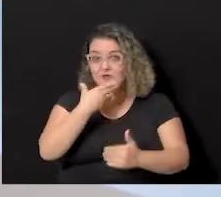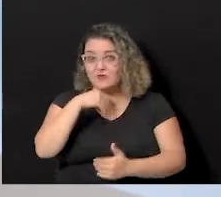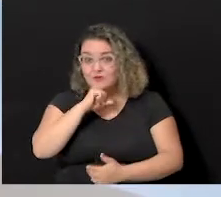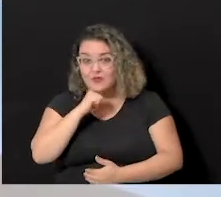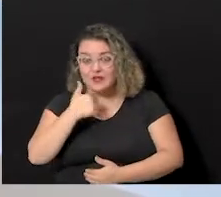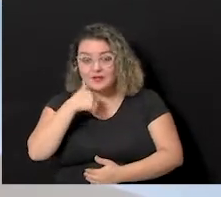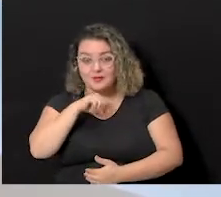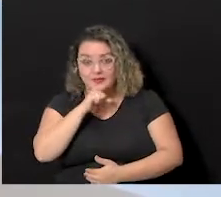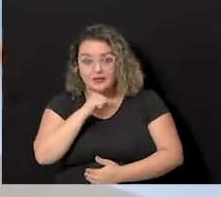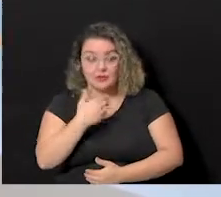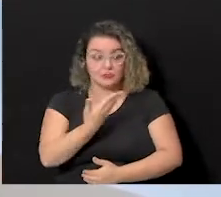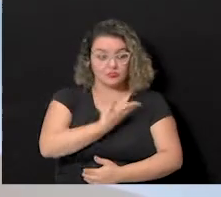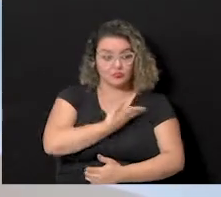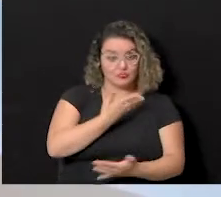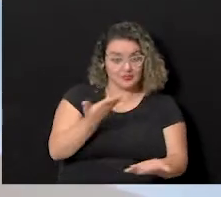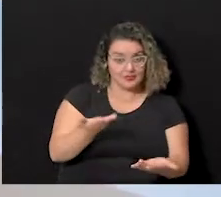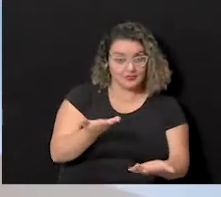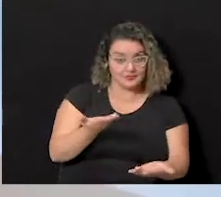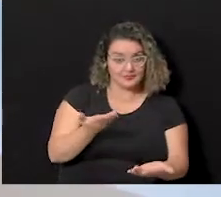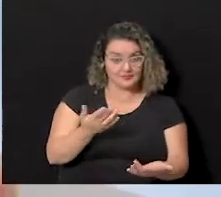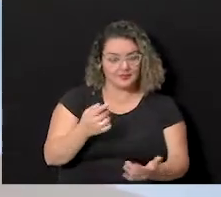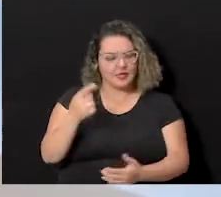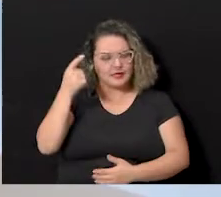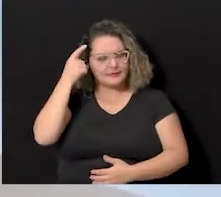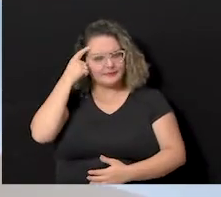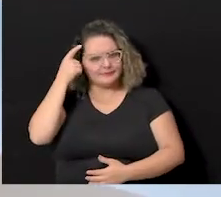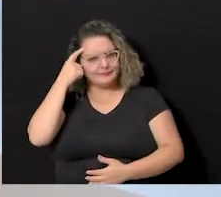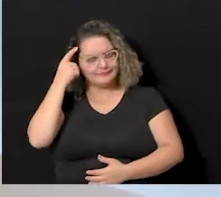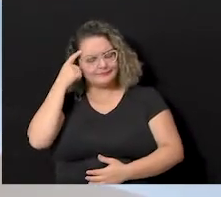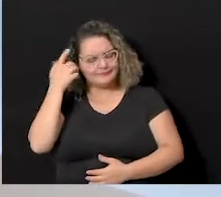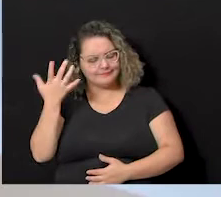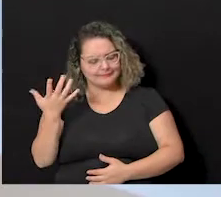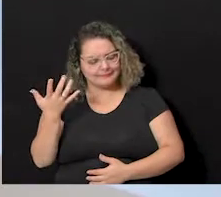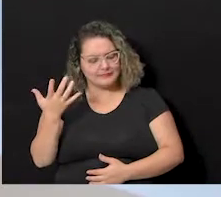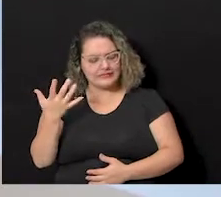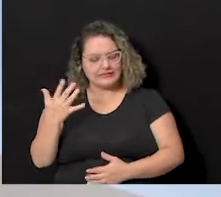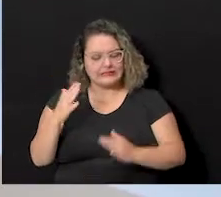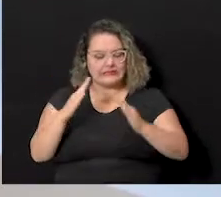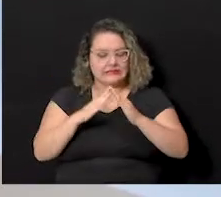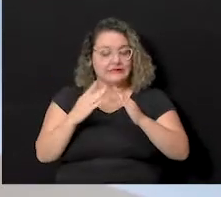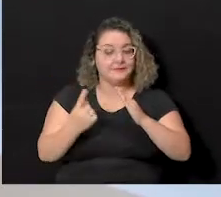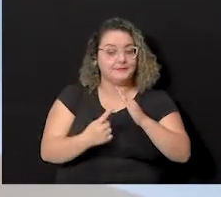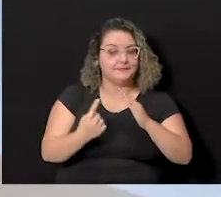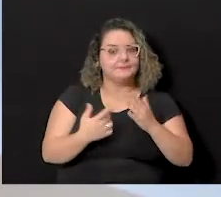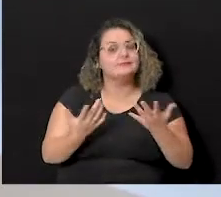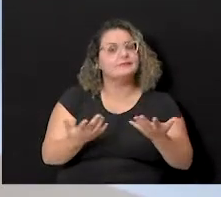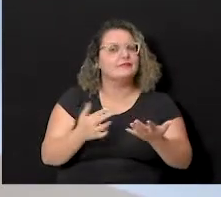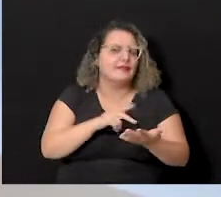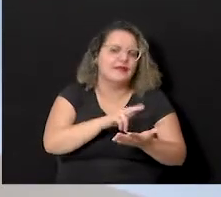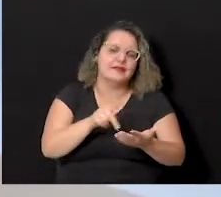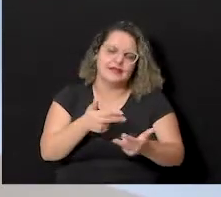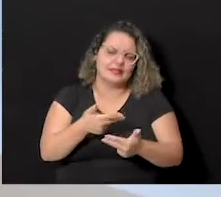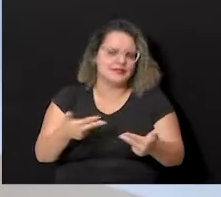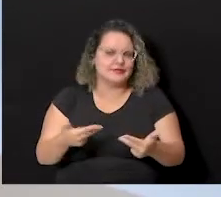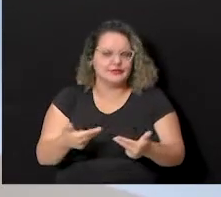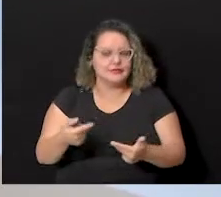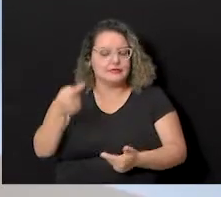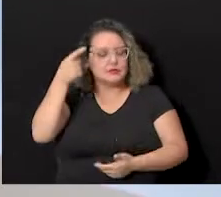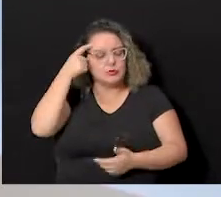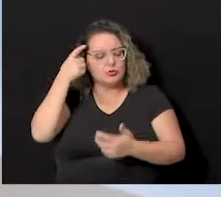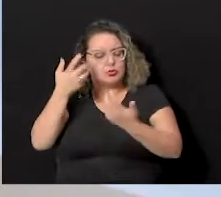casa de algum amigo? Ultimamente muita gente tem pensado em morar sozinho. São vários os fatores que levam uma pessoa a pensar